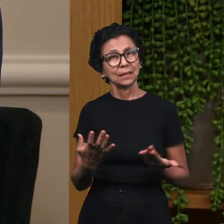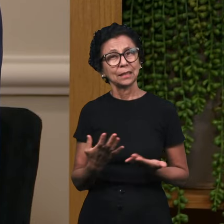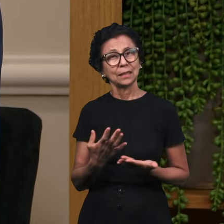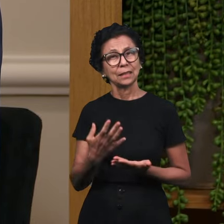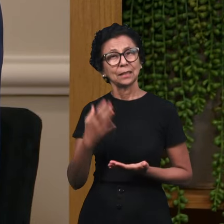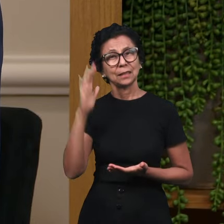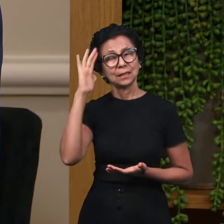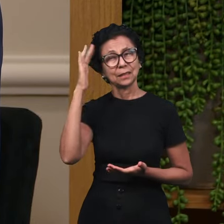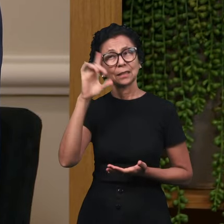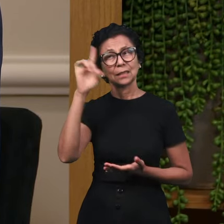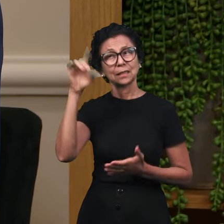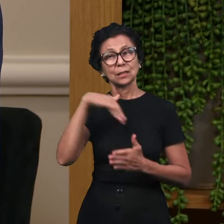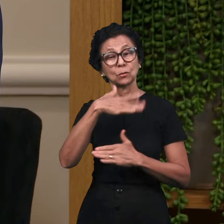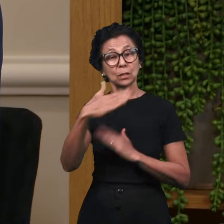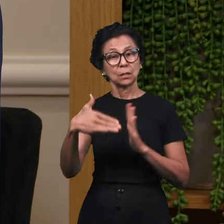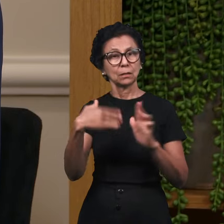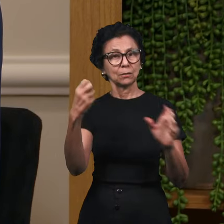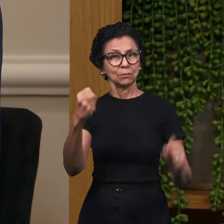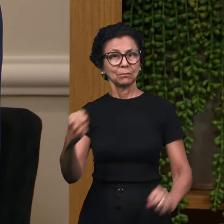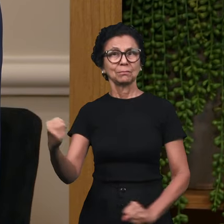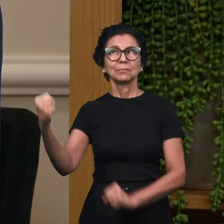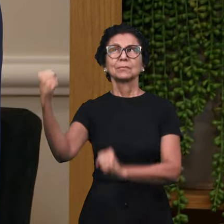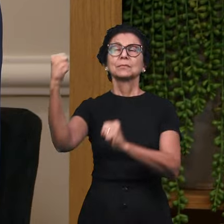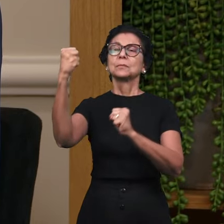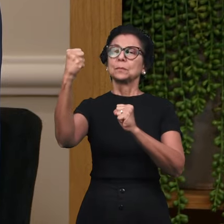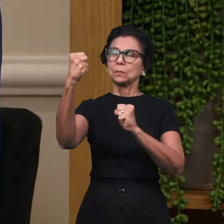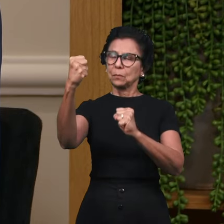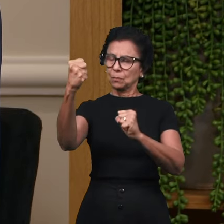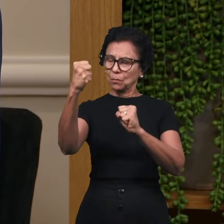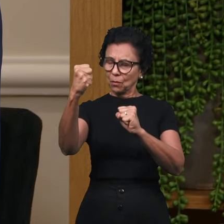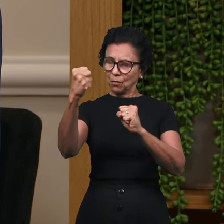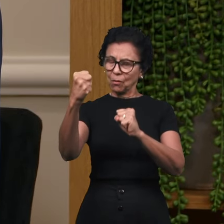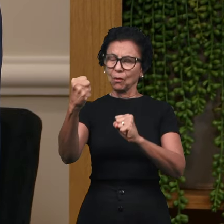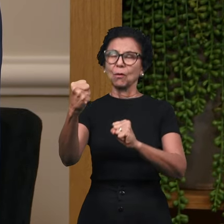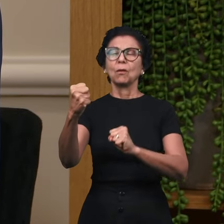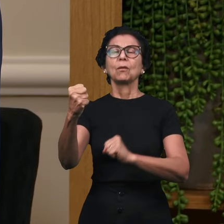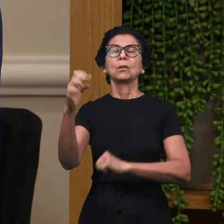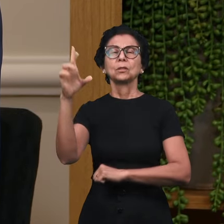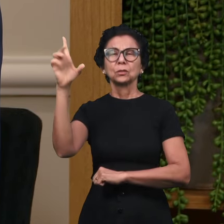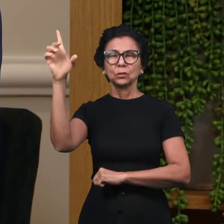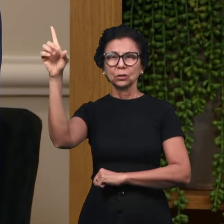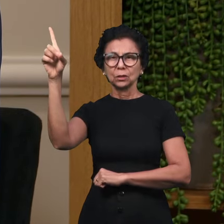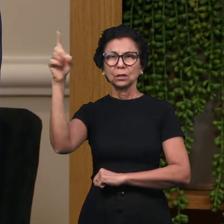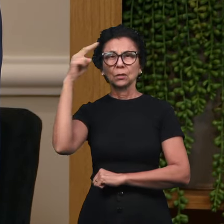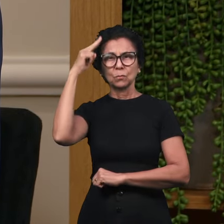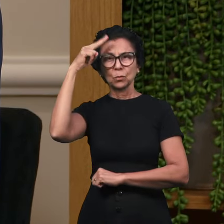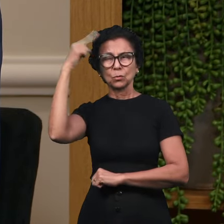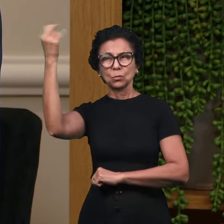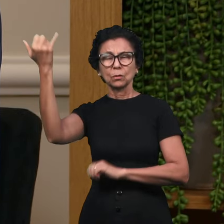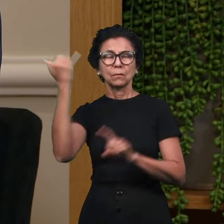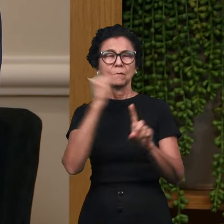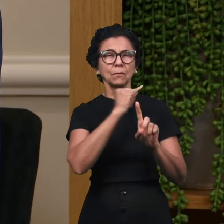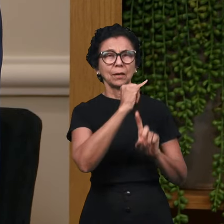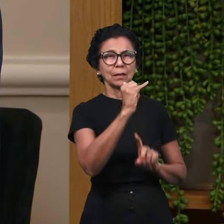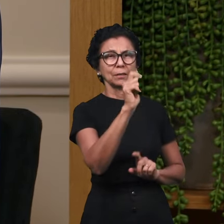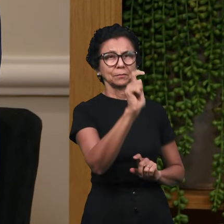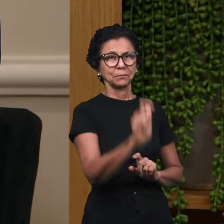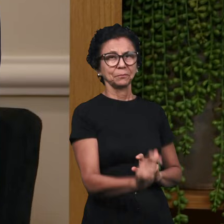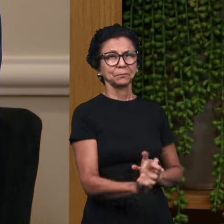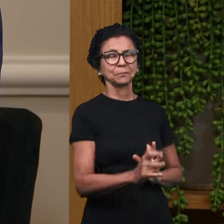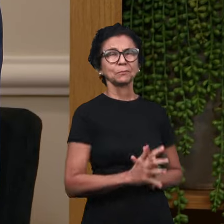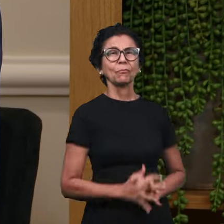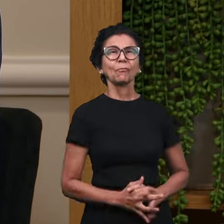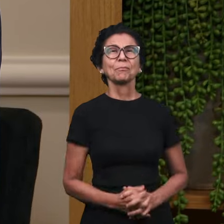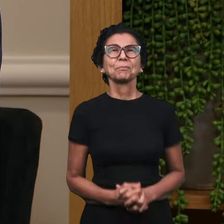Deus onipotente, nosso Deus todo-poderoso, ele pode sim e tem falado através dos sonhos. Amém,